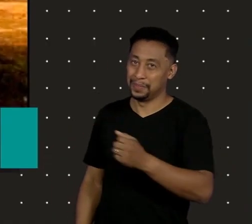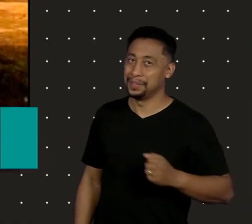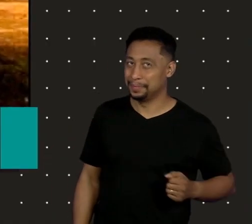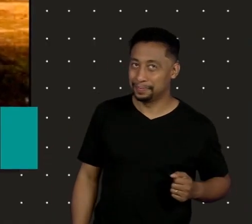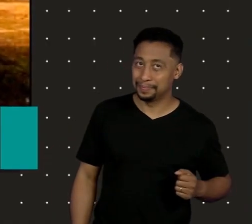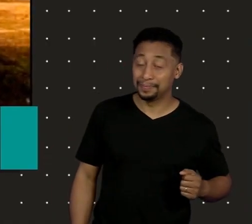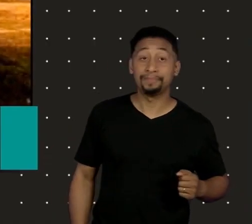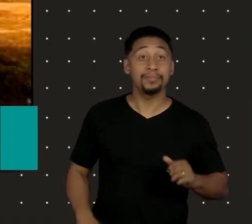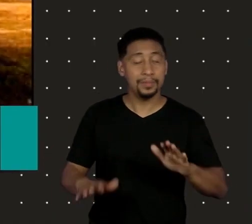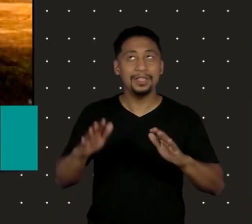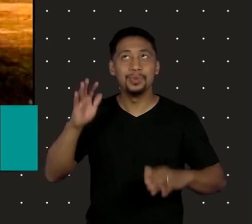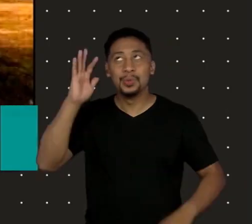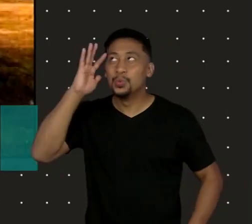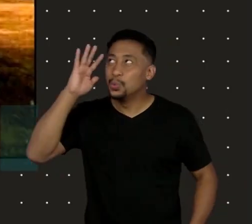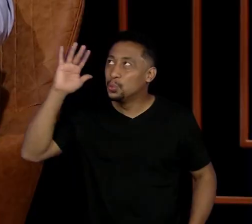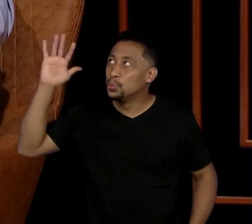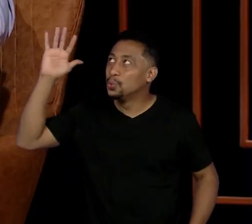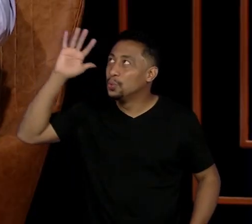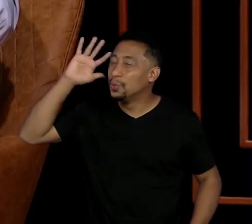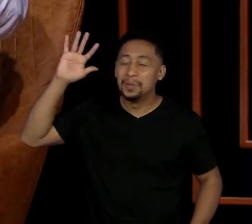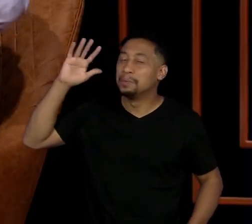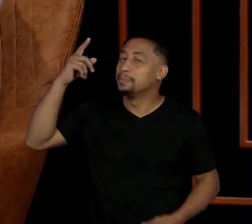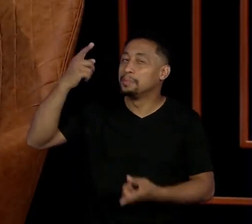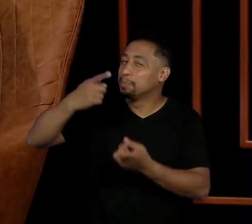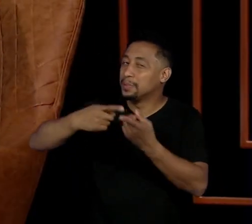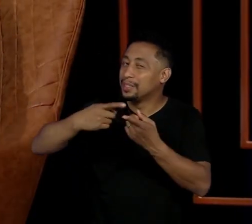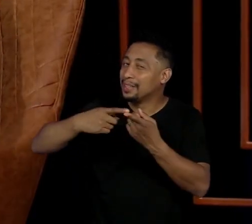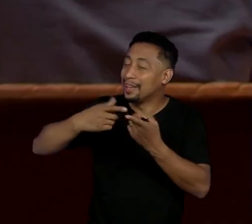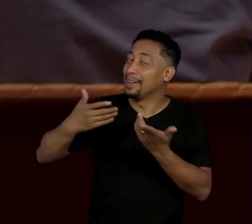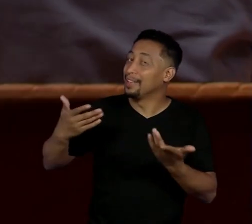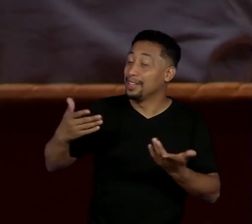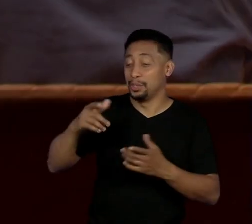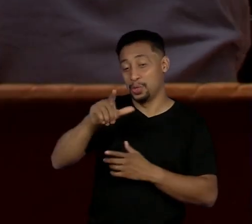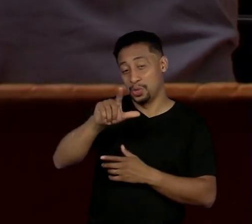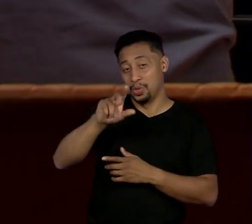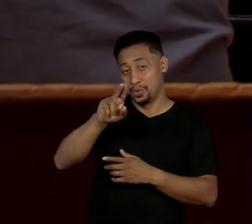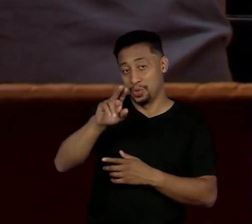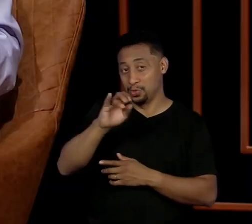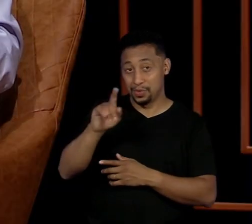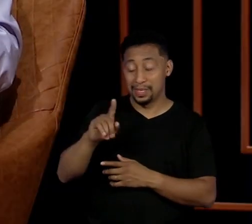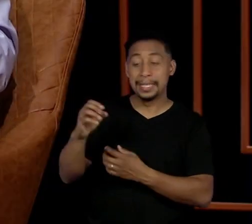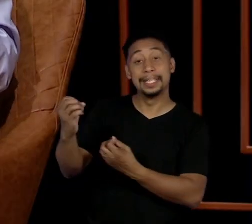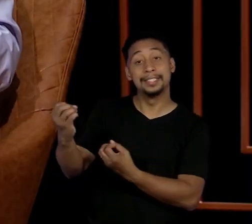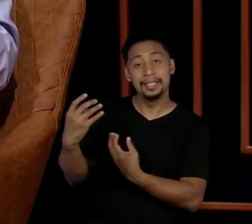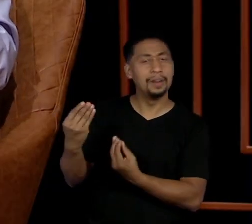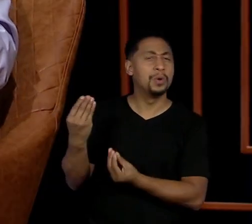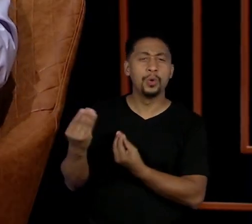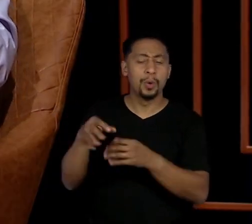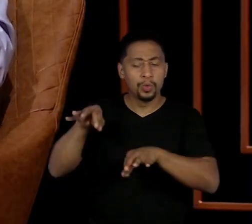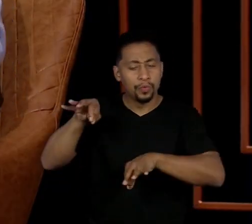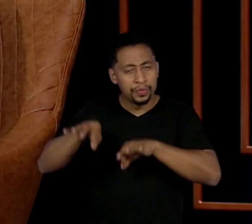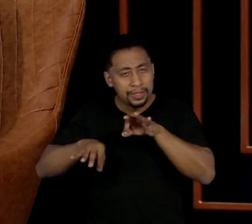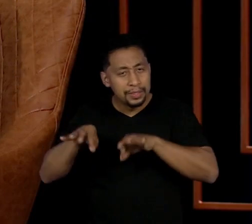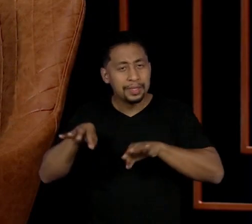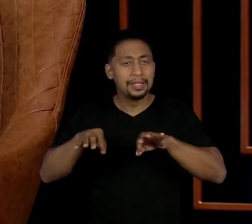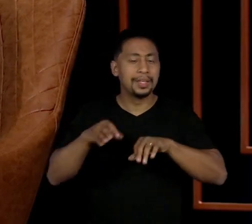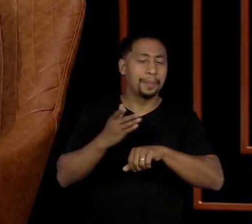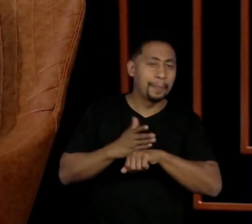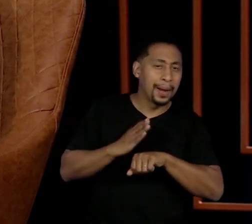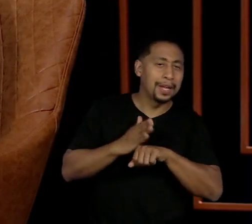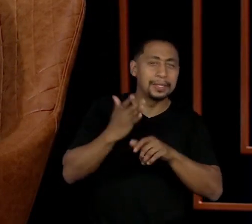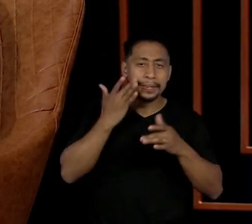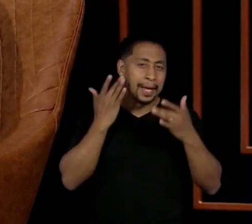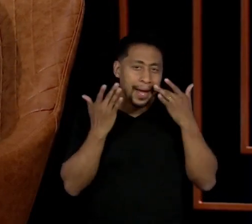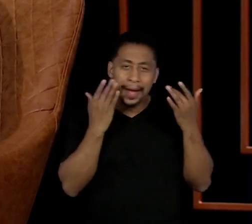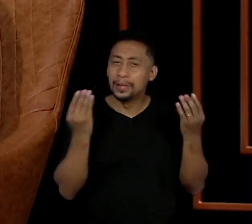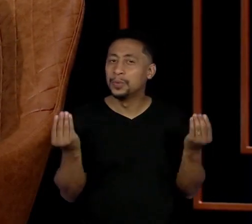Mas esse sonho vem lá da época do Luiz Antônio, que nos ensinava sobre oficina, que nos ensinava sobre teatro. Chegamos a montar,